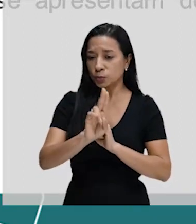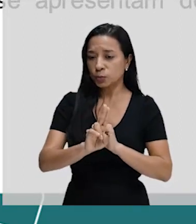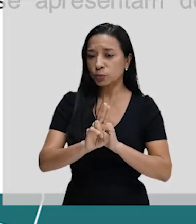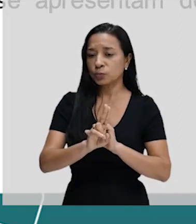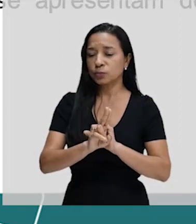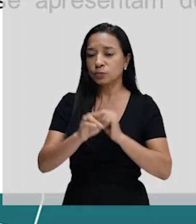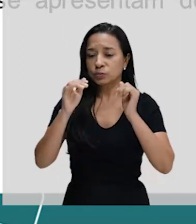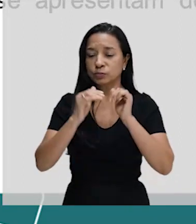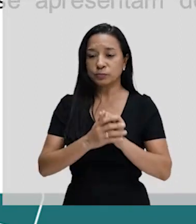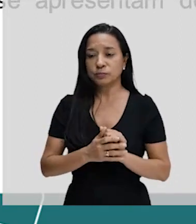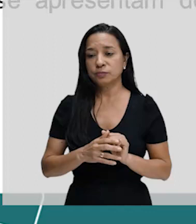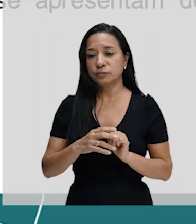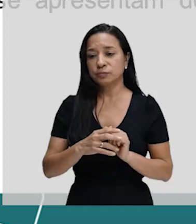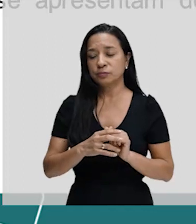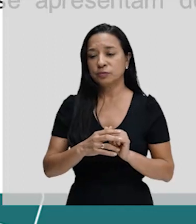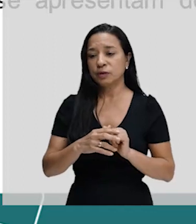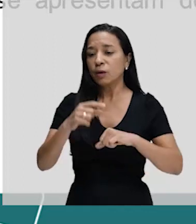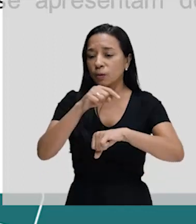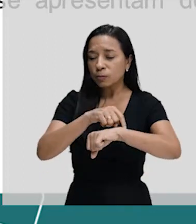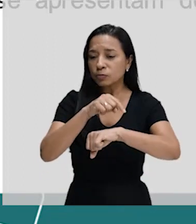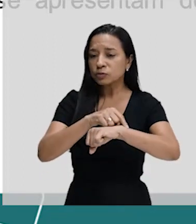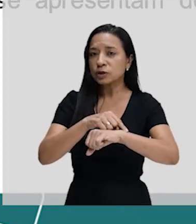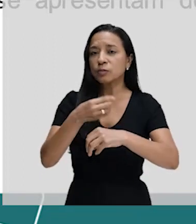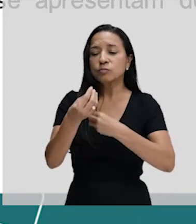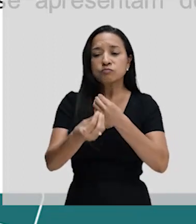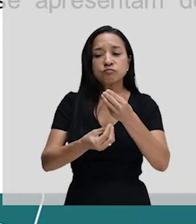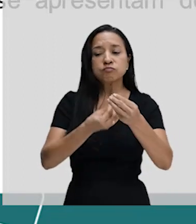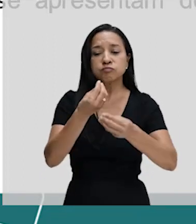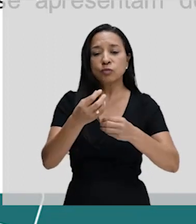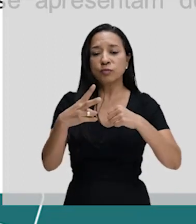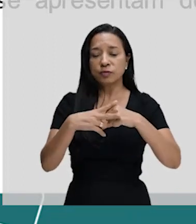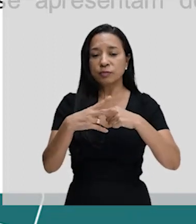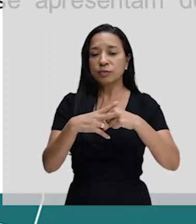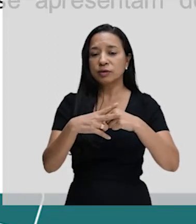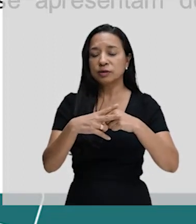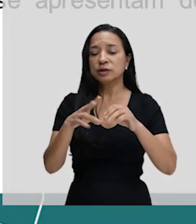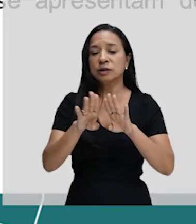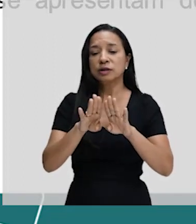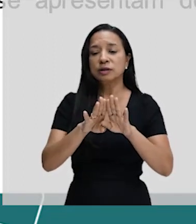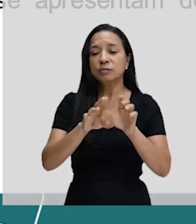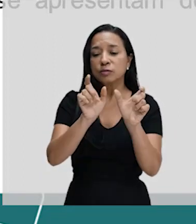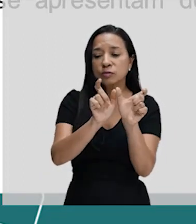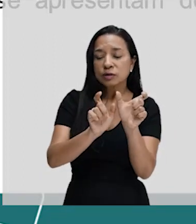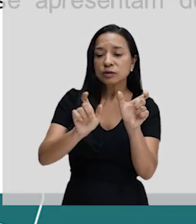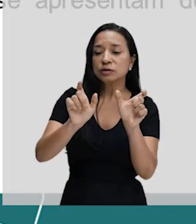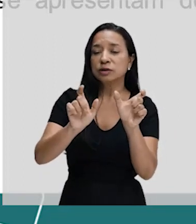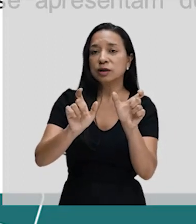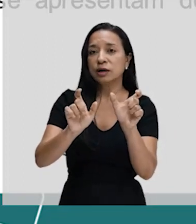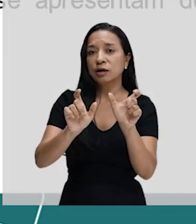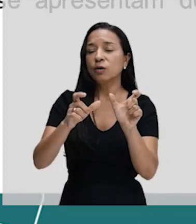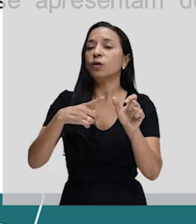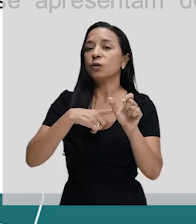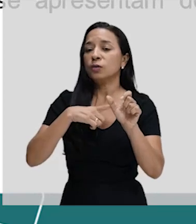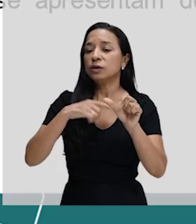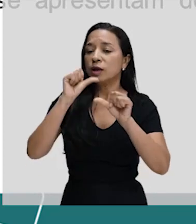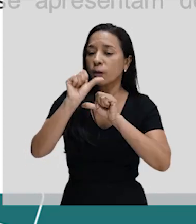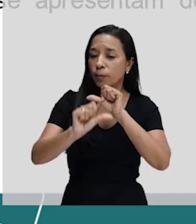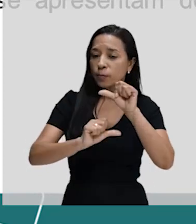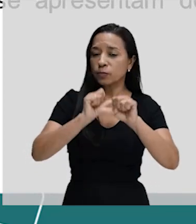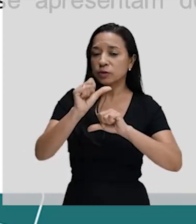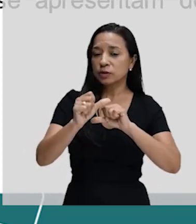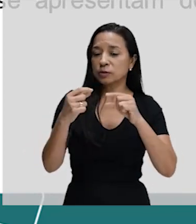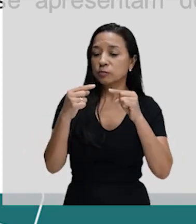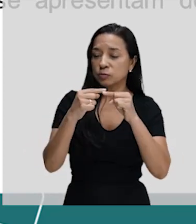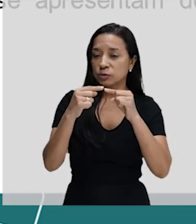modos verbais. Muitas vezes, até mesmo o radical do verbo sofre alterações de acordo com os usos que são feitos